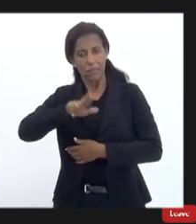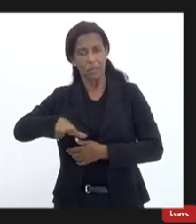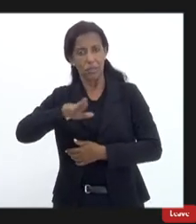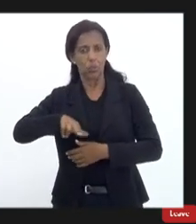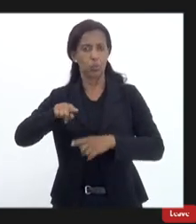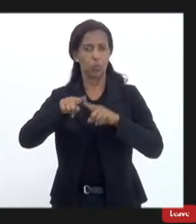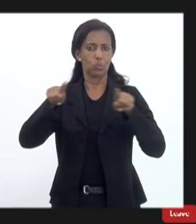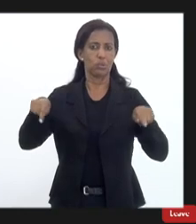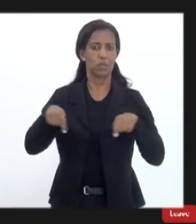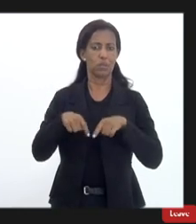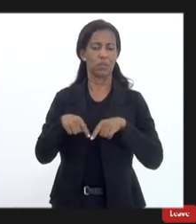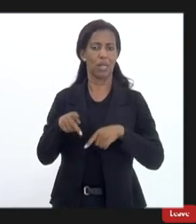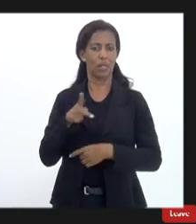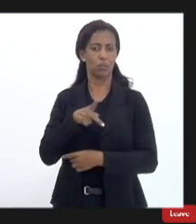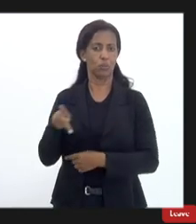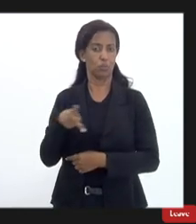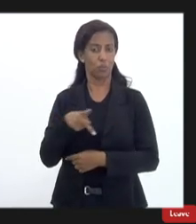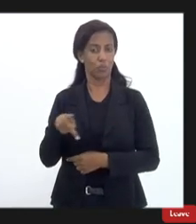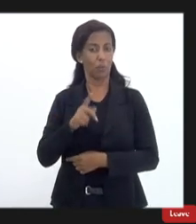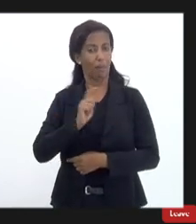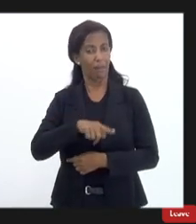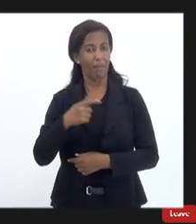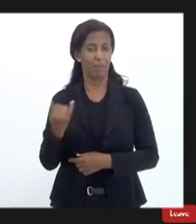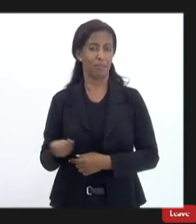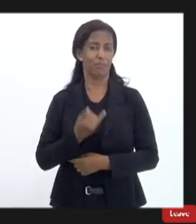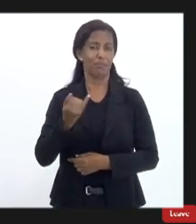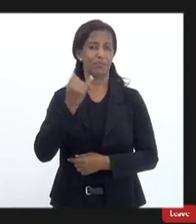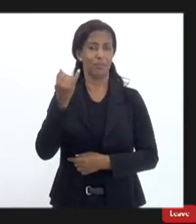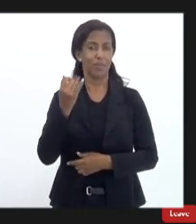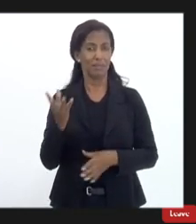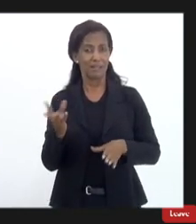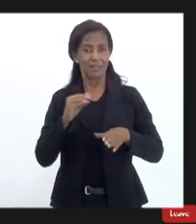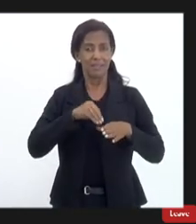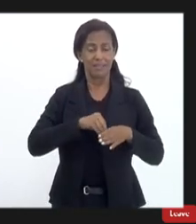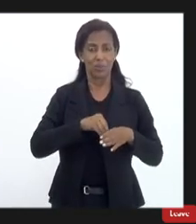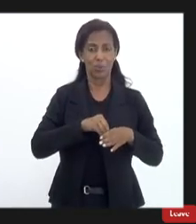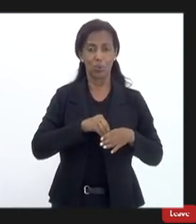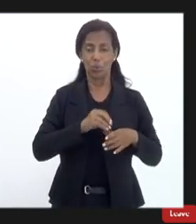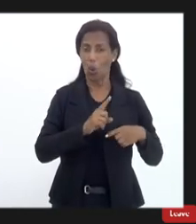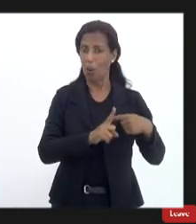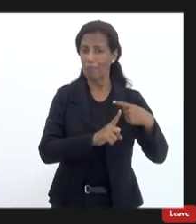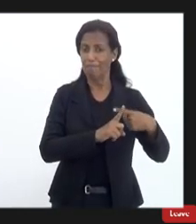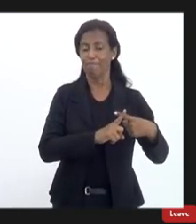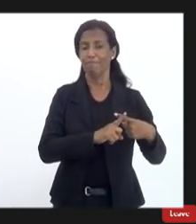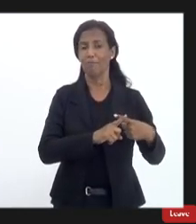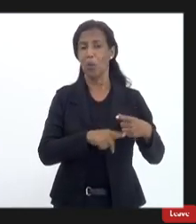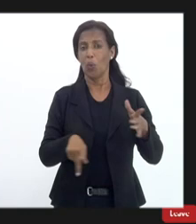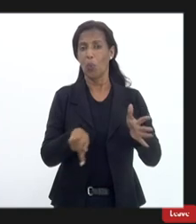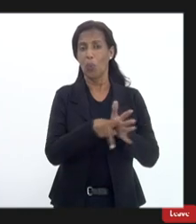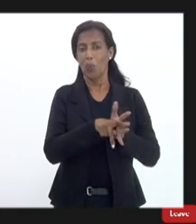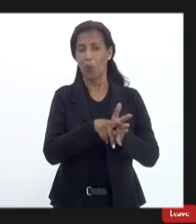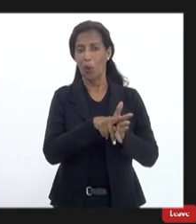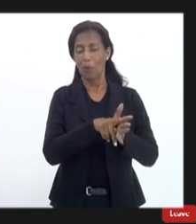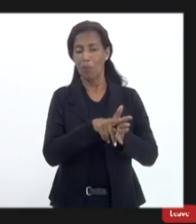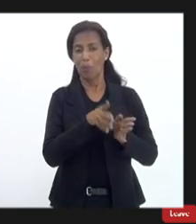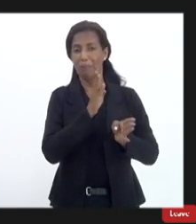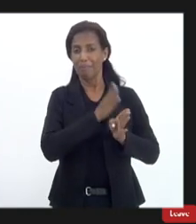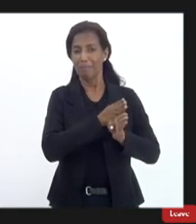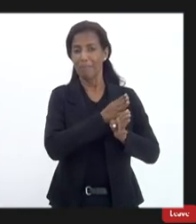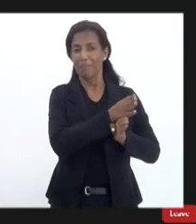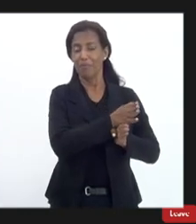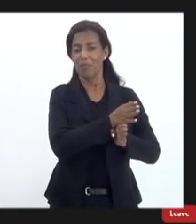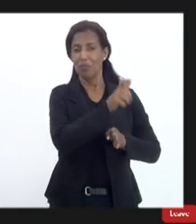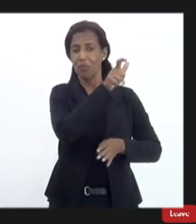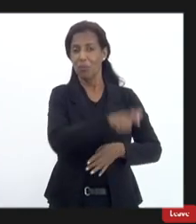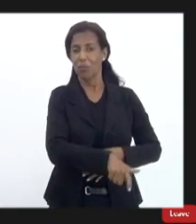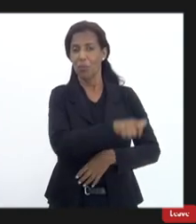dos professores. Então, são elementos importantes e que agrega, e que eu agrego a ele, o próprio perfil desse aluno. Esse aluno